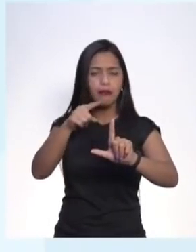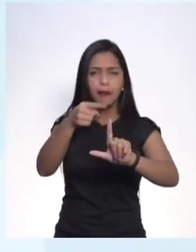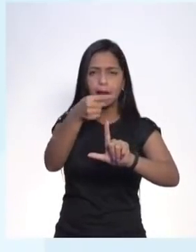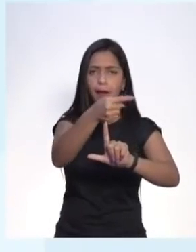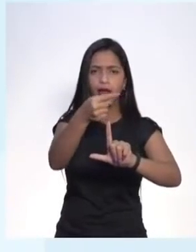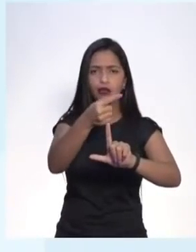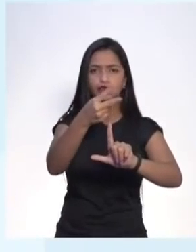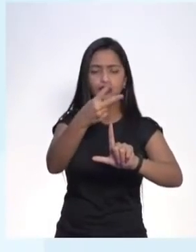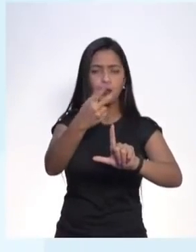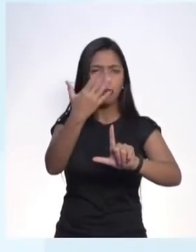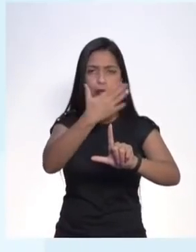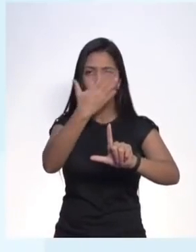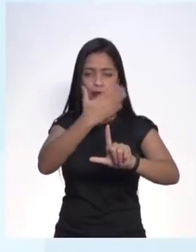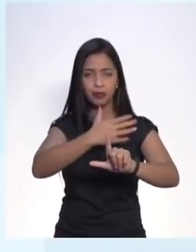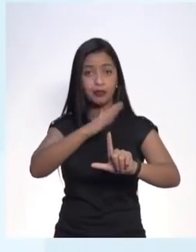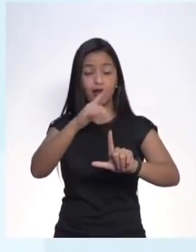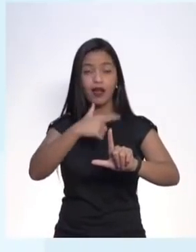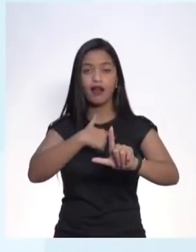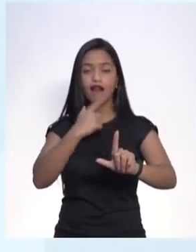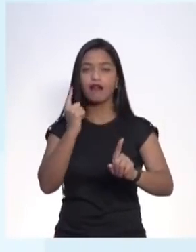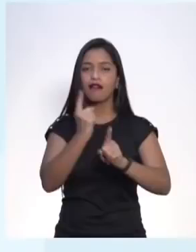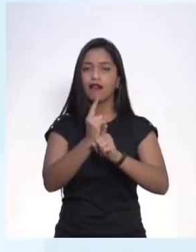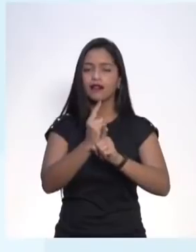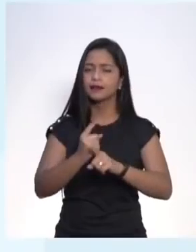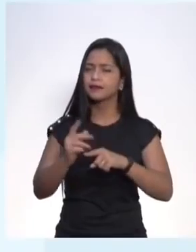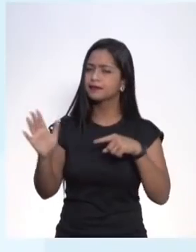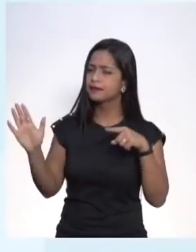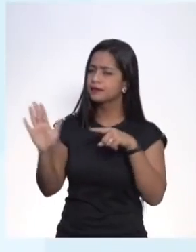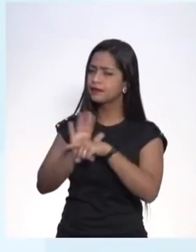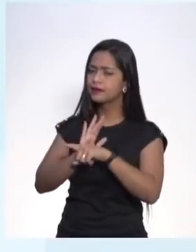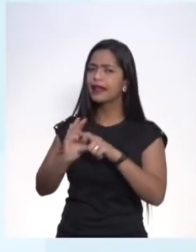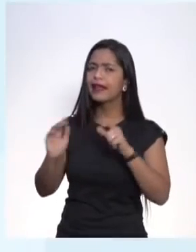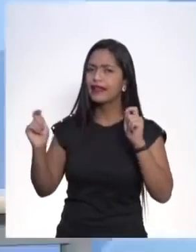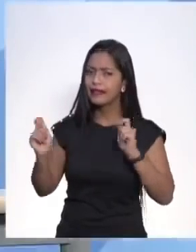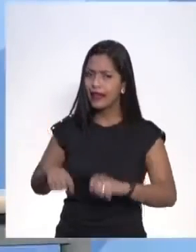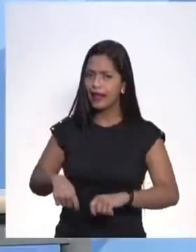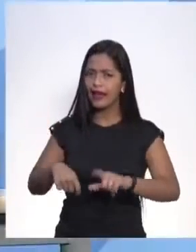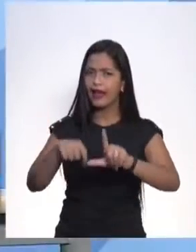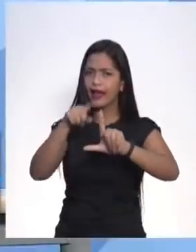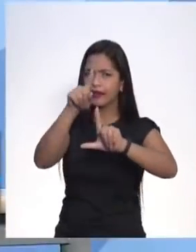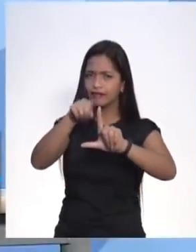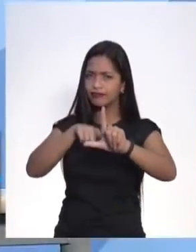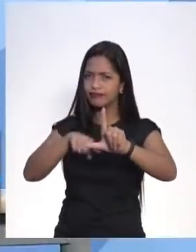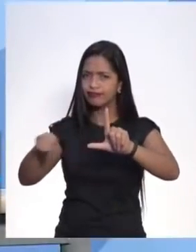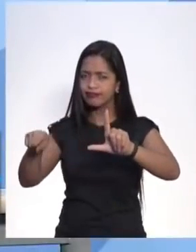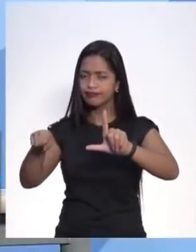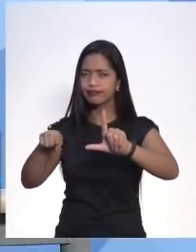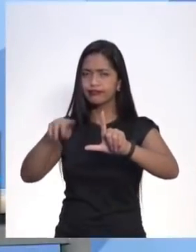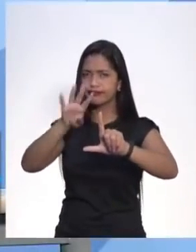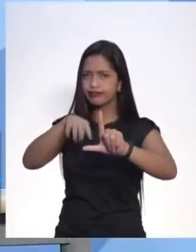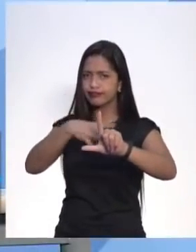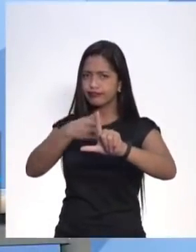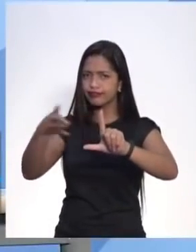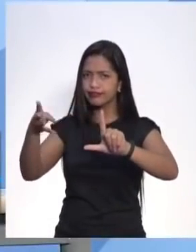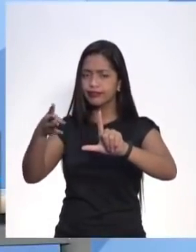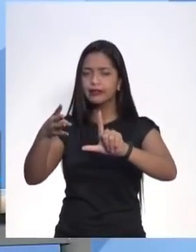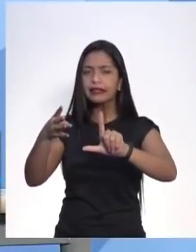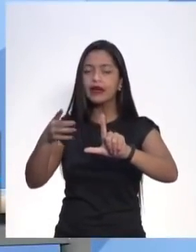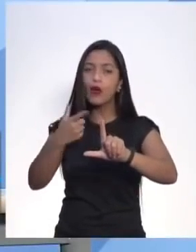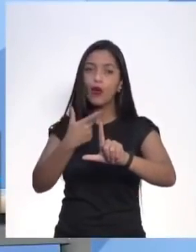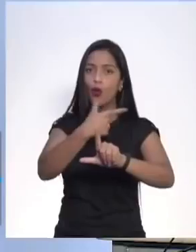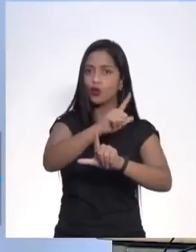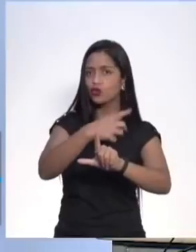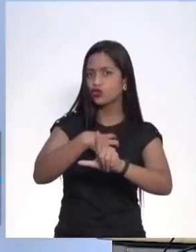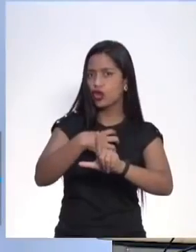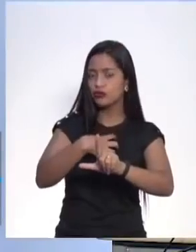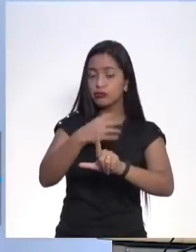Sim. E Jonas, a gente consegue fazer o plano cartesiano se não for em cima de uma malha quadriculada?